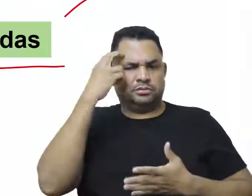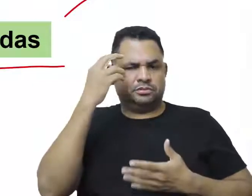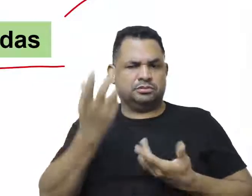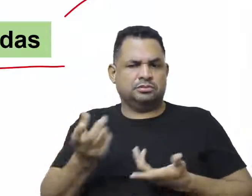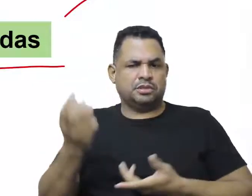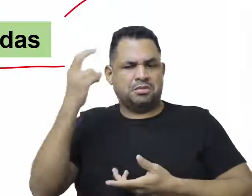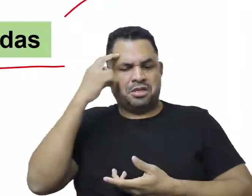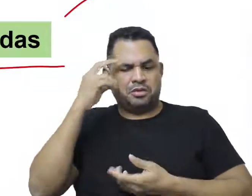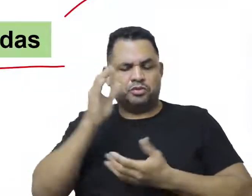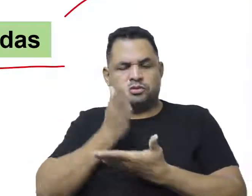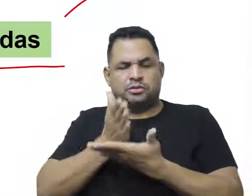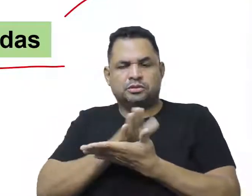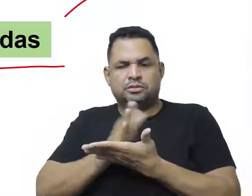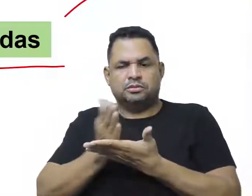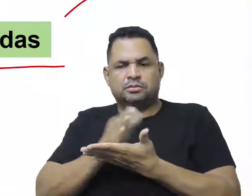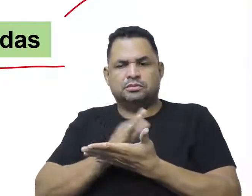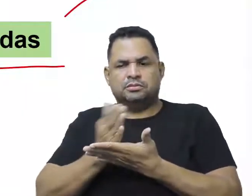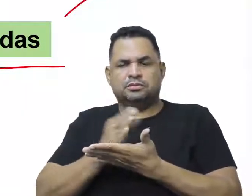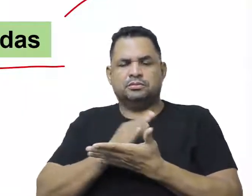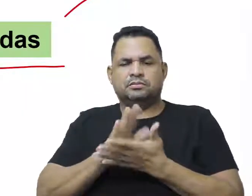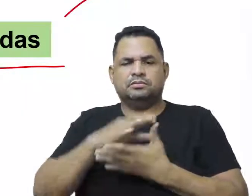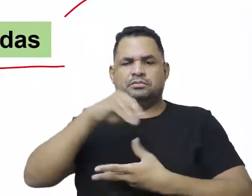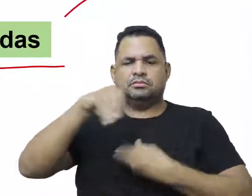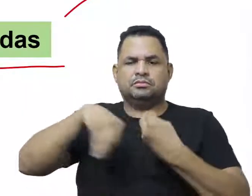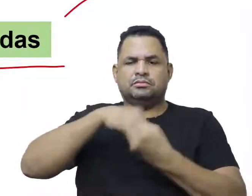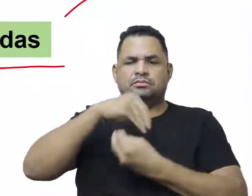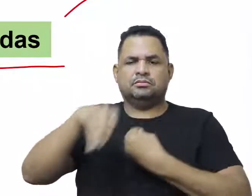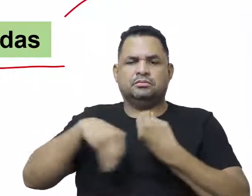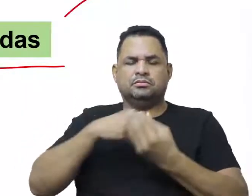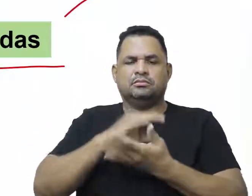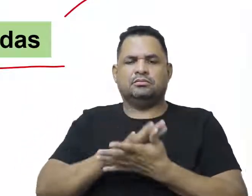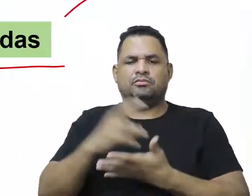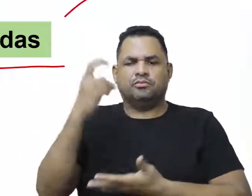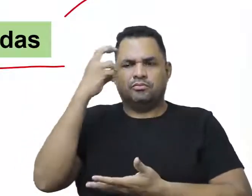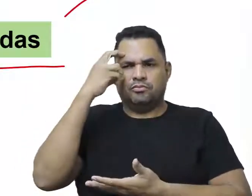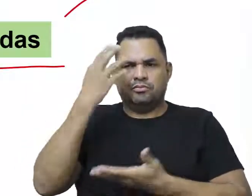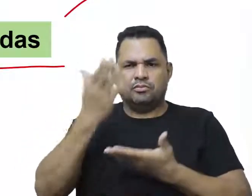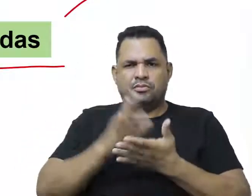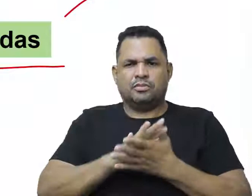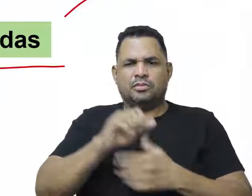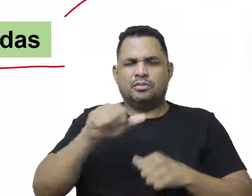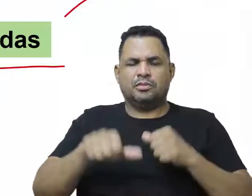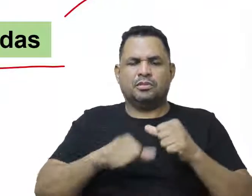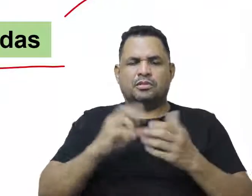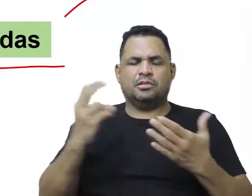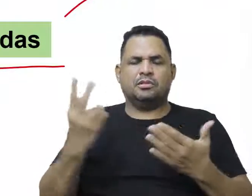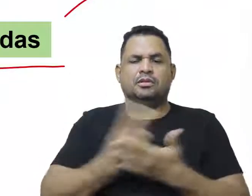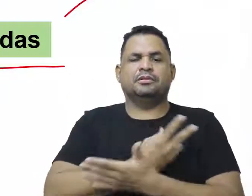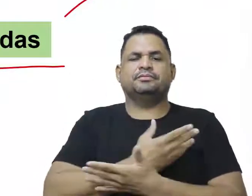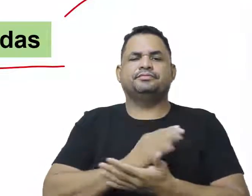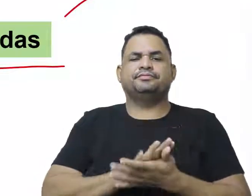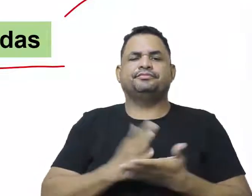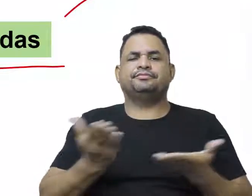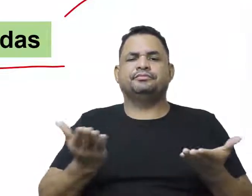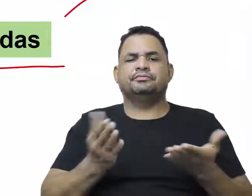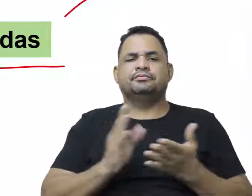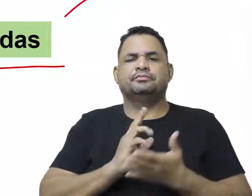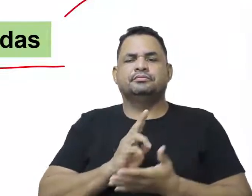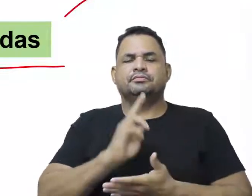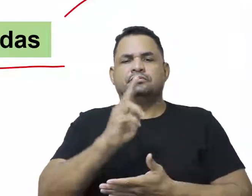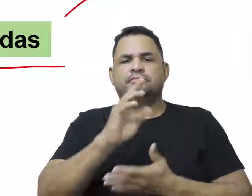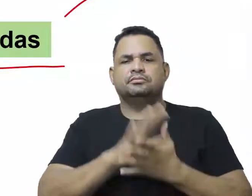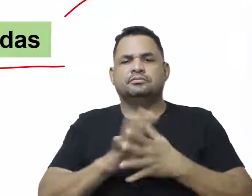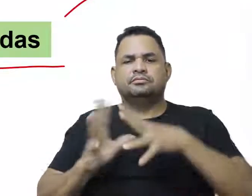e culturas híbridas nessa mistura das culturas essas trocas que ocorreram aí diante desse